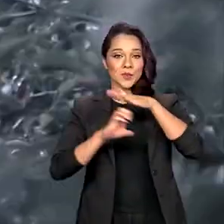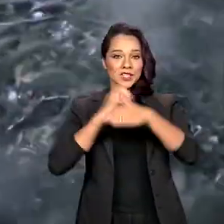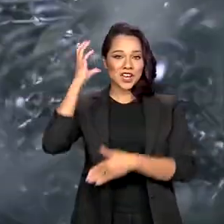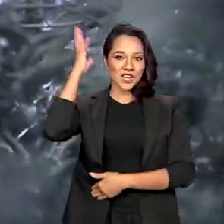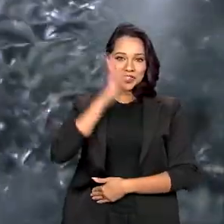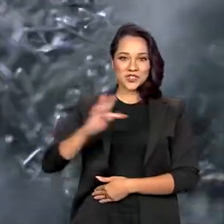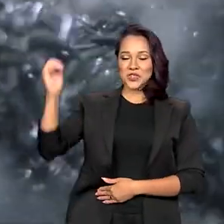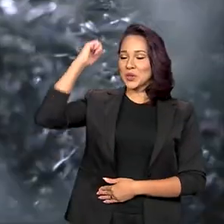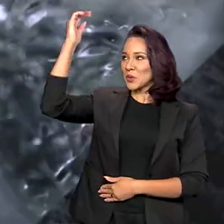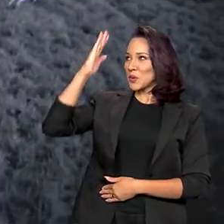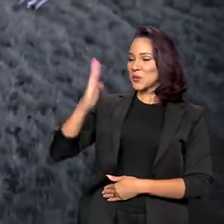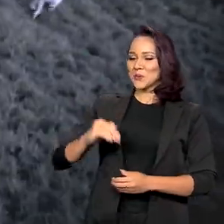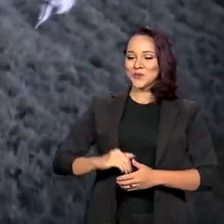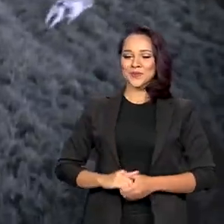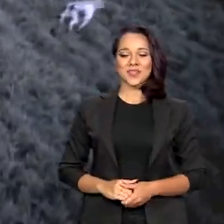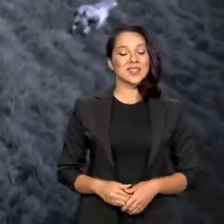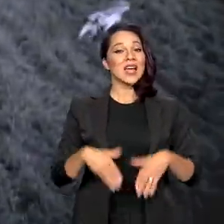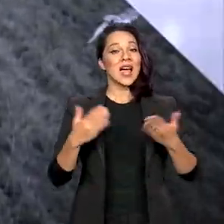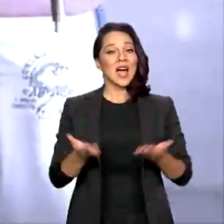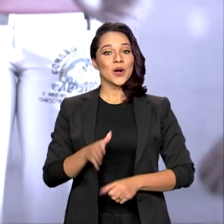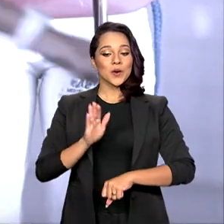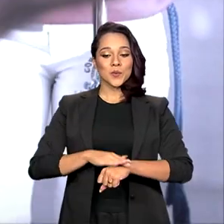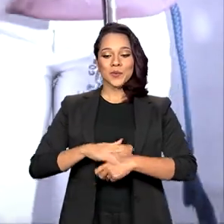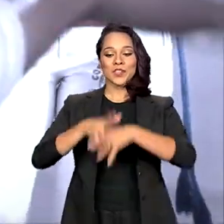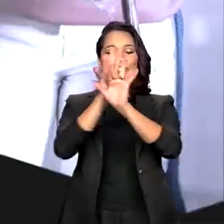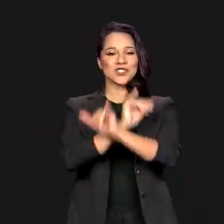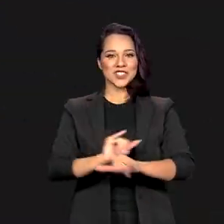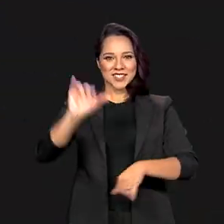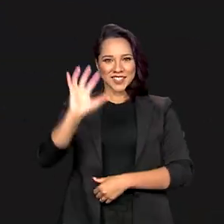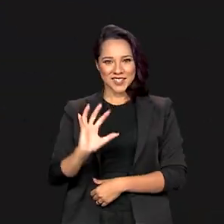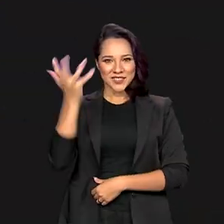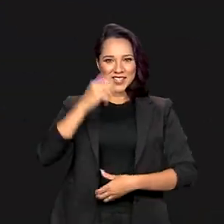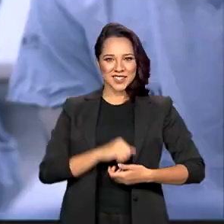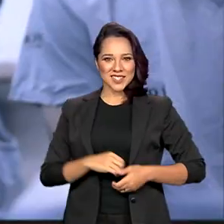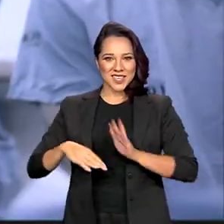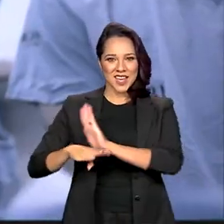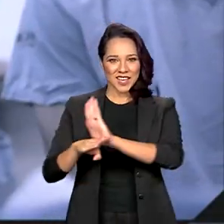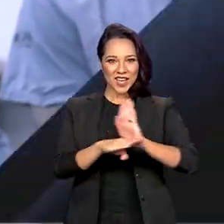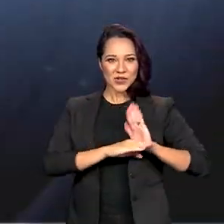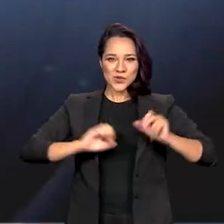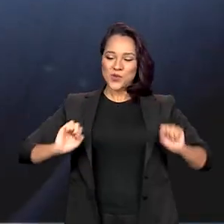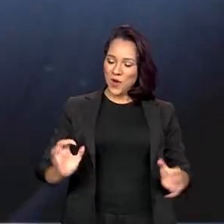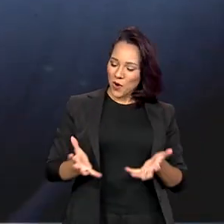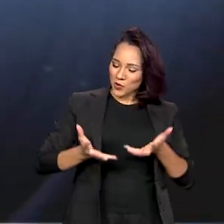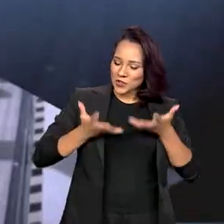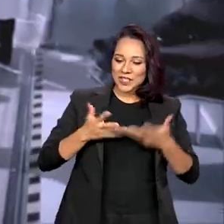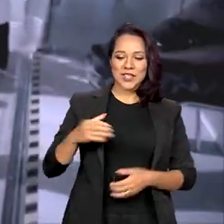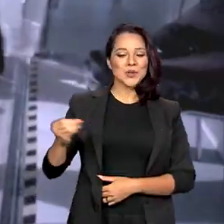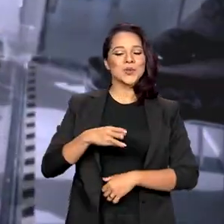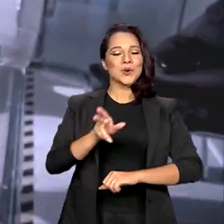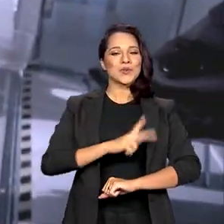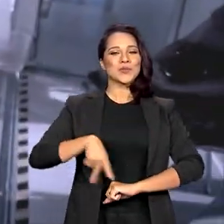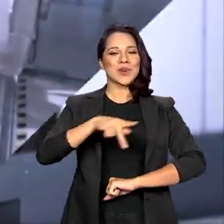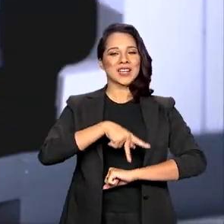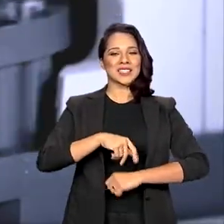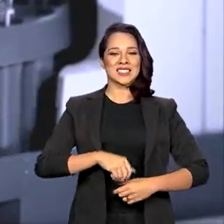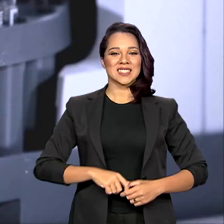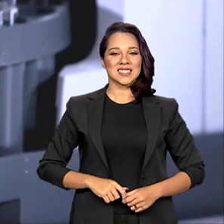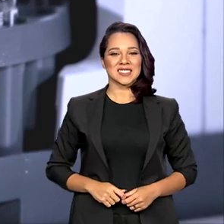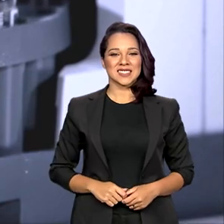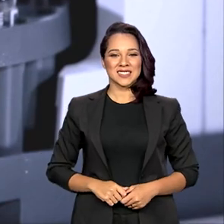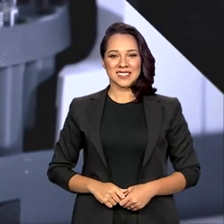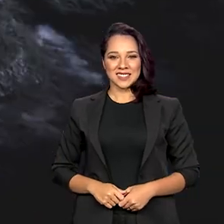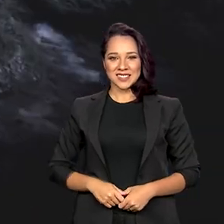Atenção, radialistas de todo o Brasil. É hora de noticiar os fatos que ajudam a construir um novo